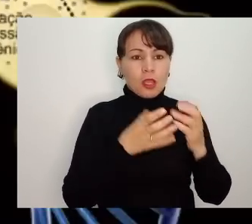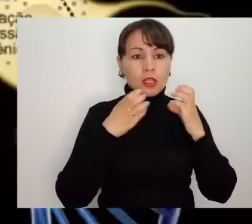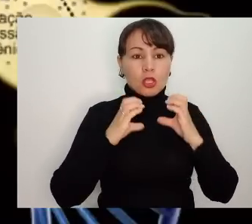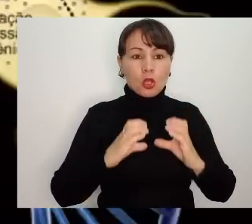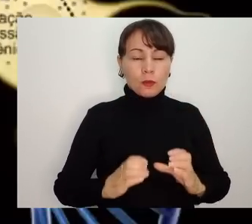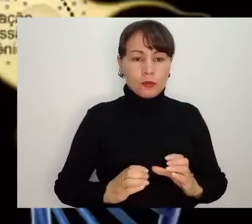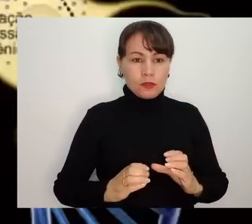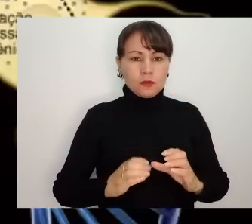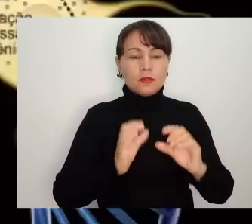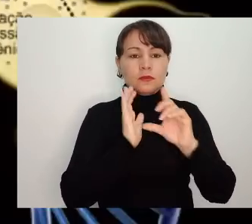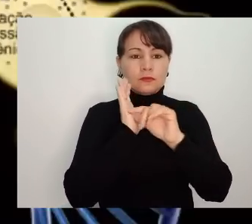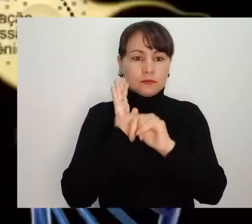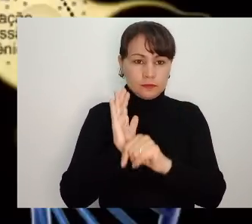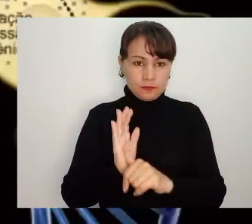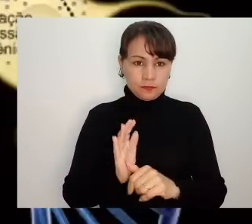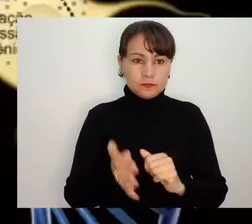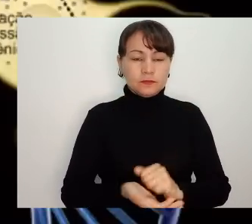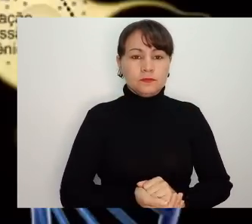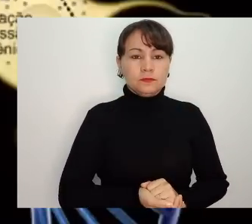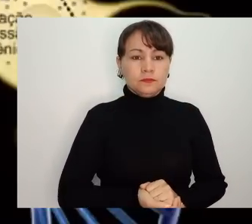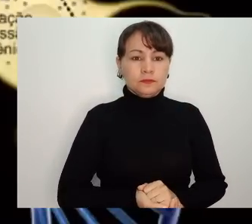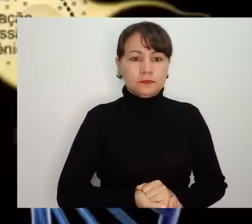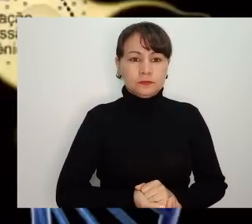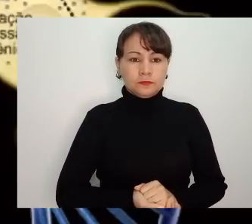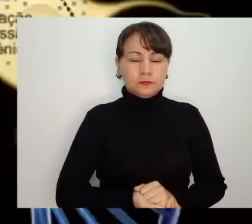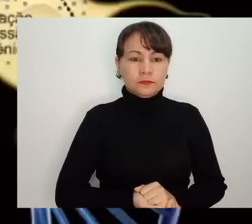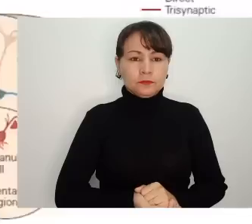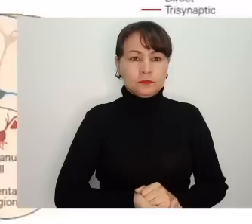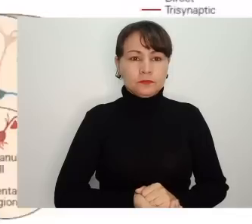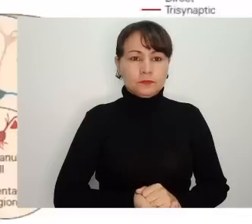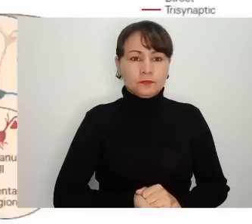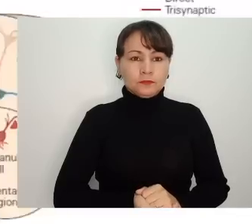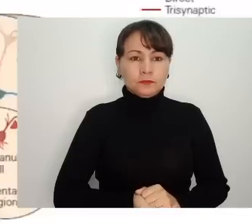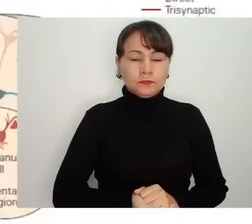funcional e comportamental posterior.